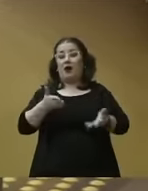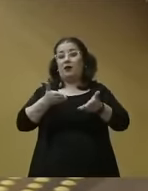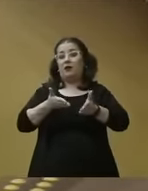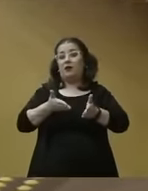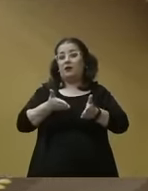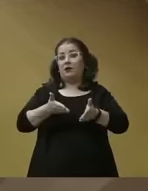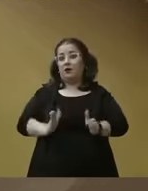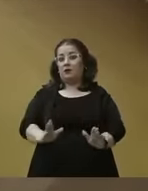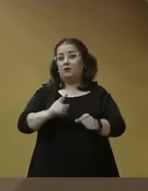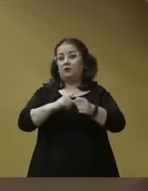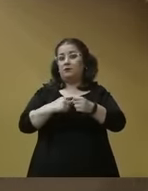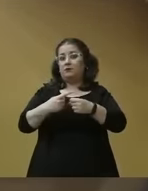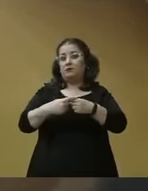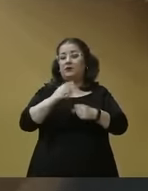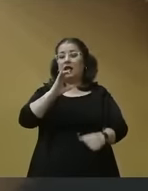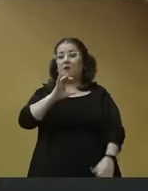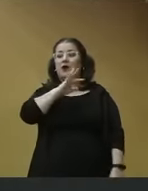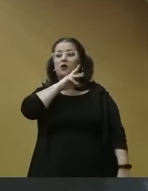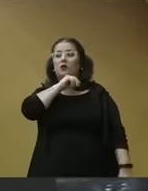Leão.